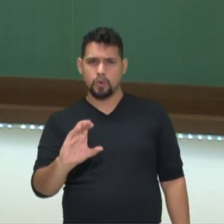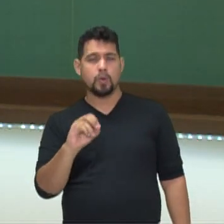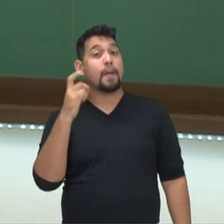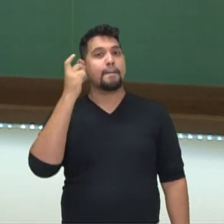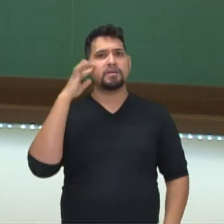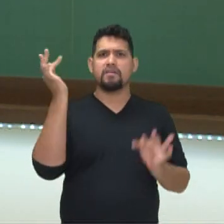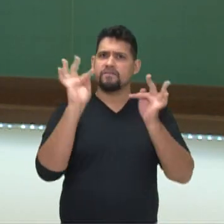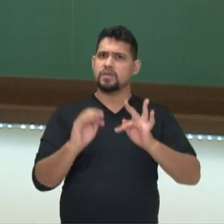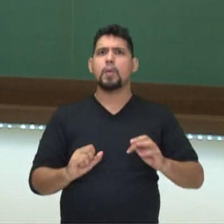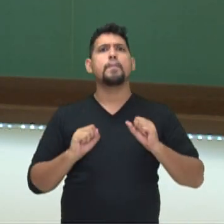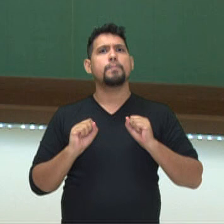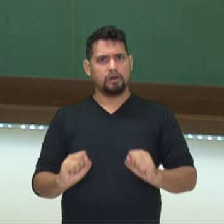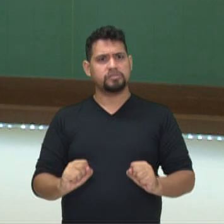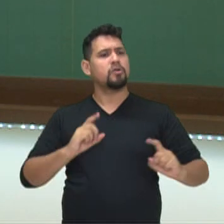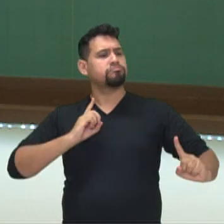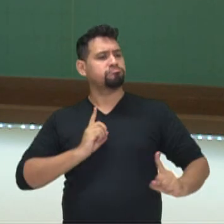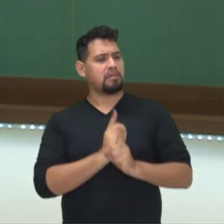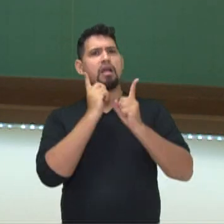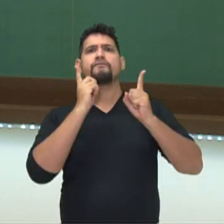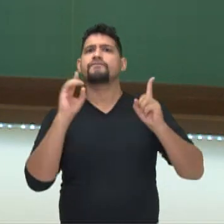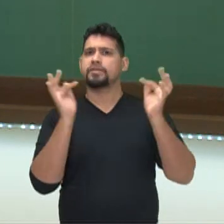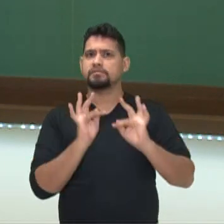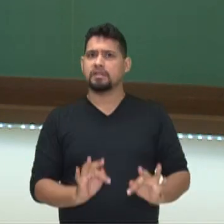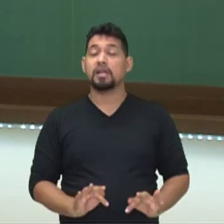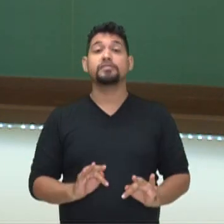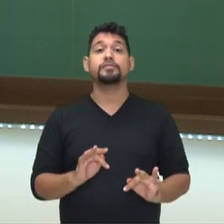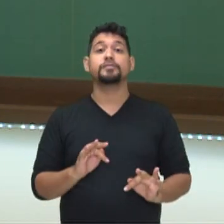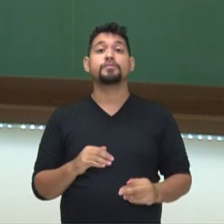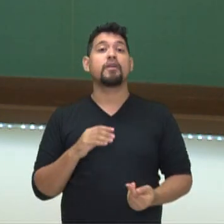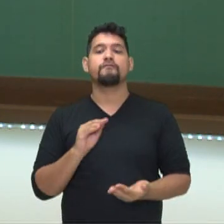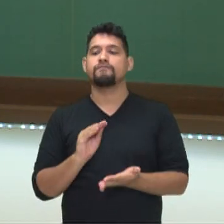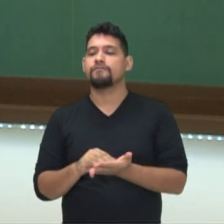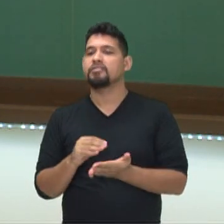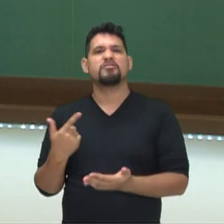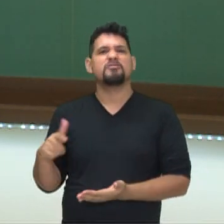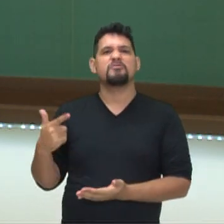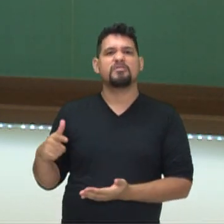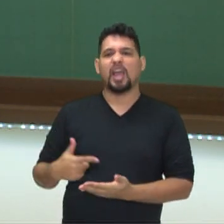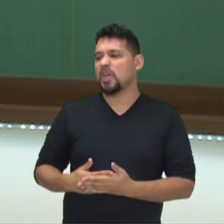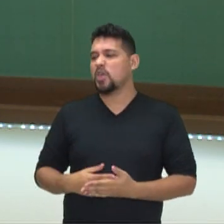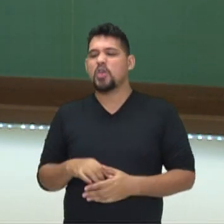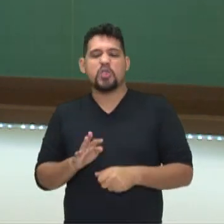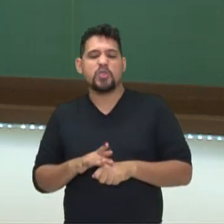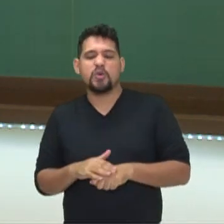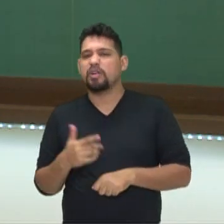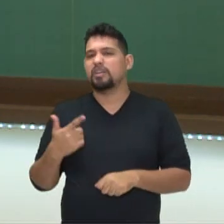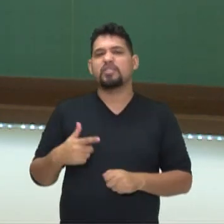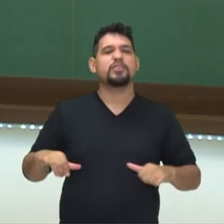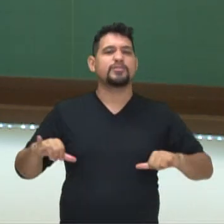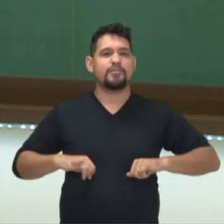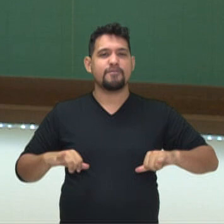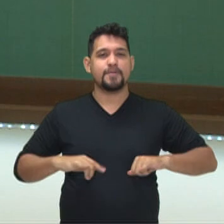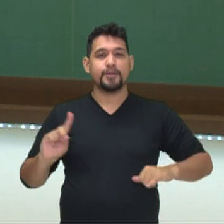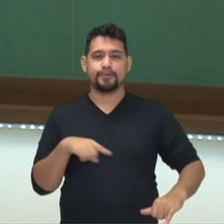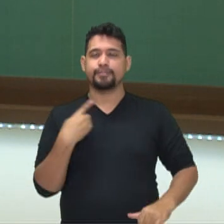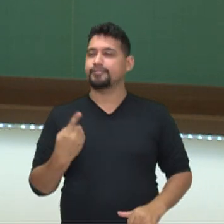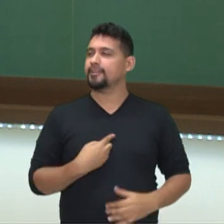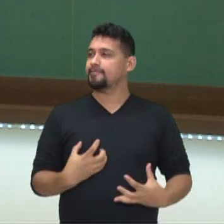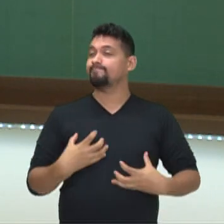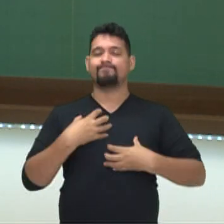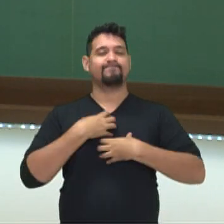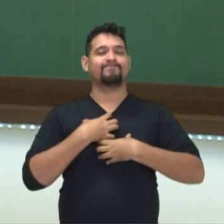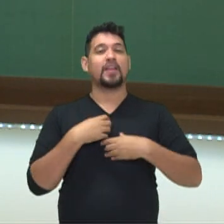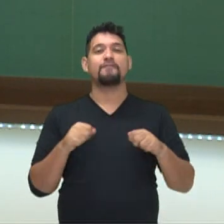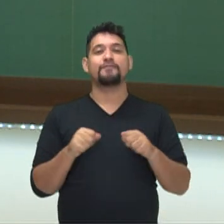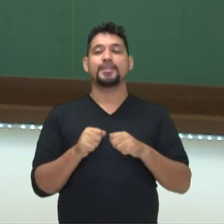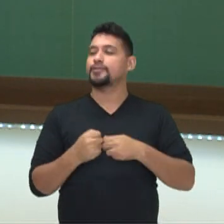felicidade é possível. A gente pode encontrar a felicidade. É a ausência da dor, a ausência do sofrimento, quando nós estamos realizados,